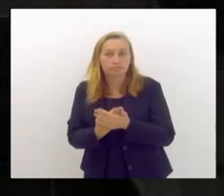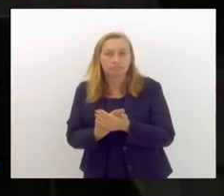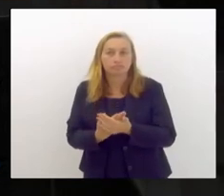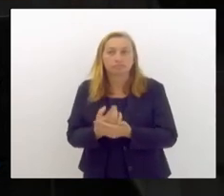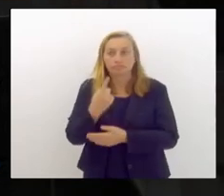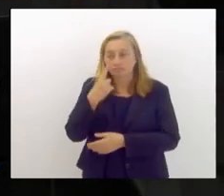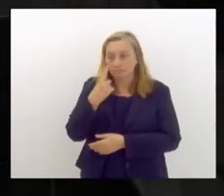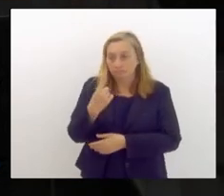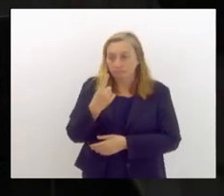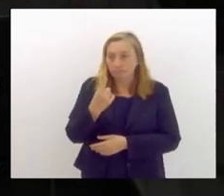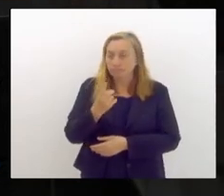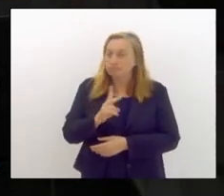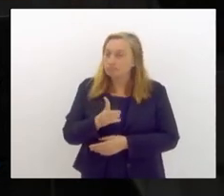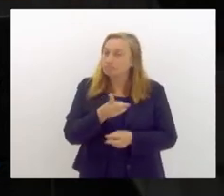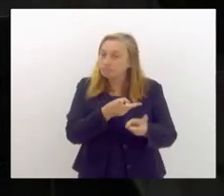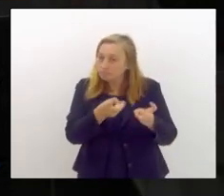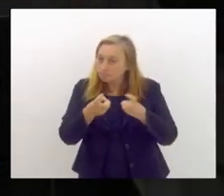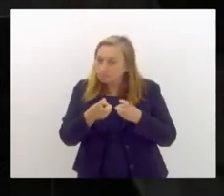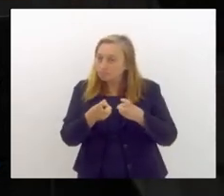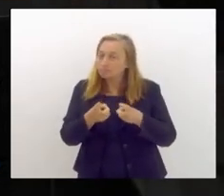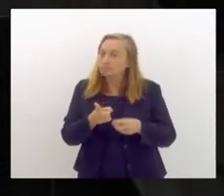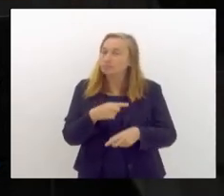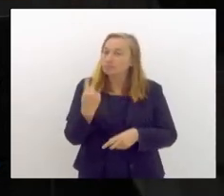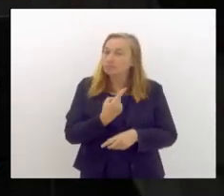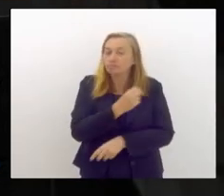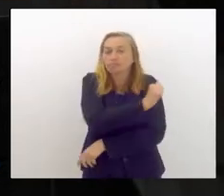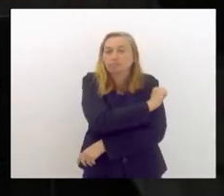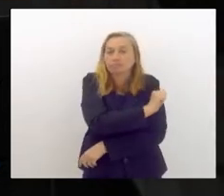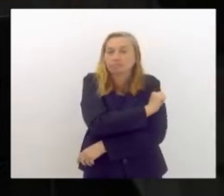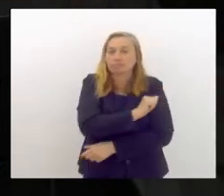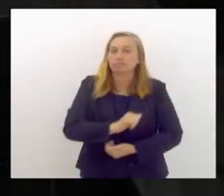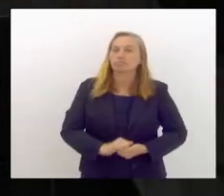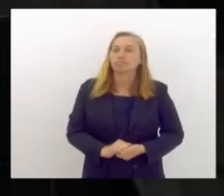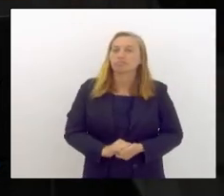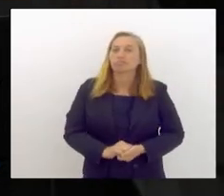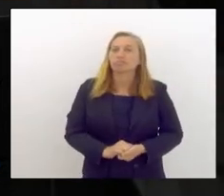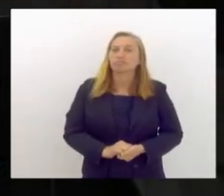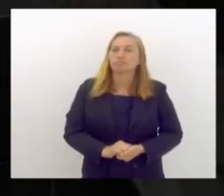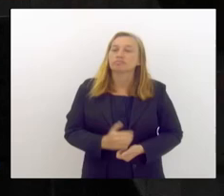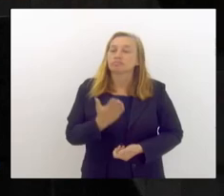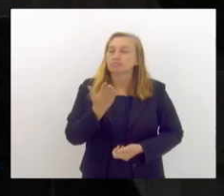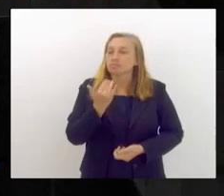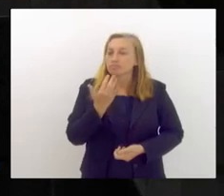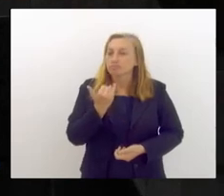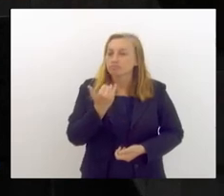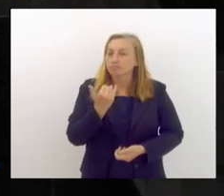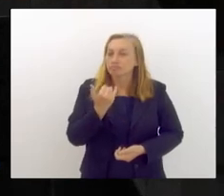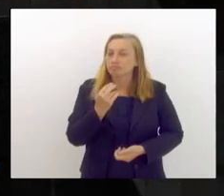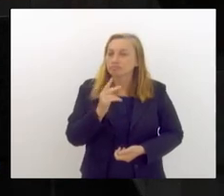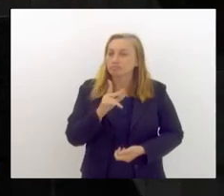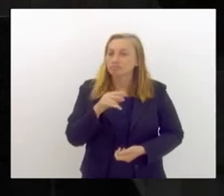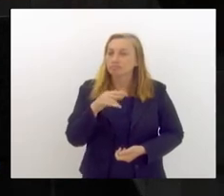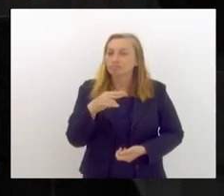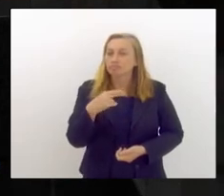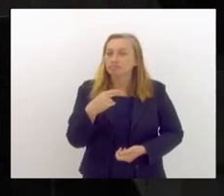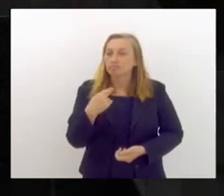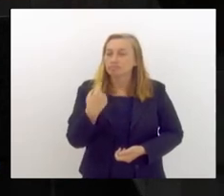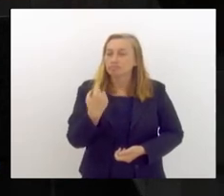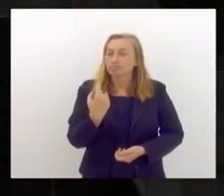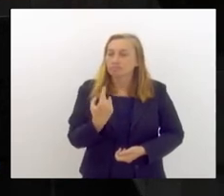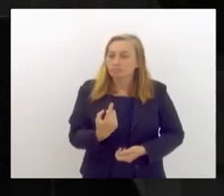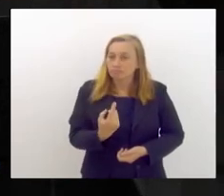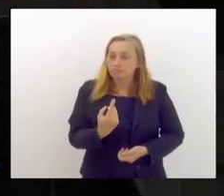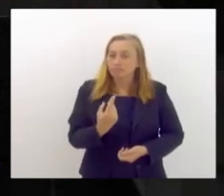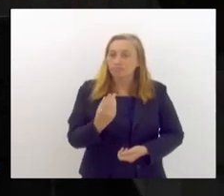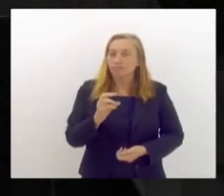escuta diariamente e percebe que os nossos alunos passaram a se alimentar ou a merendar mais. O